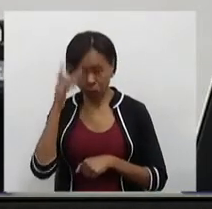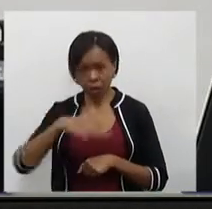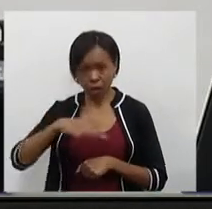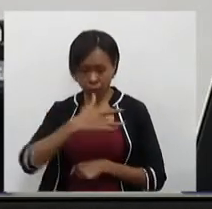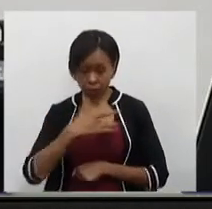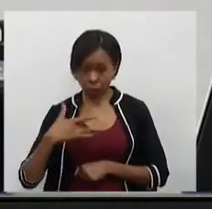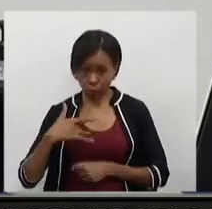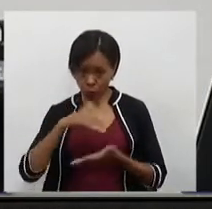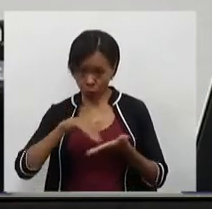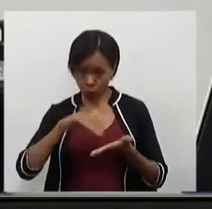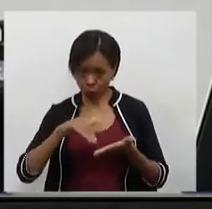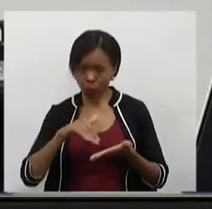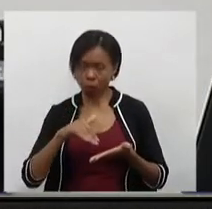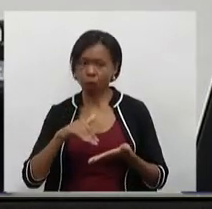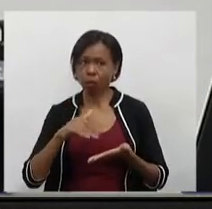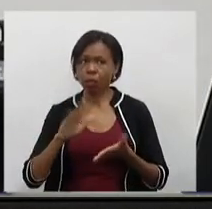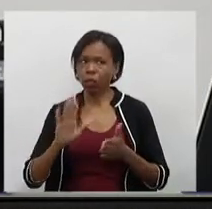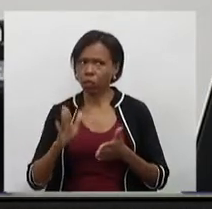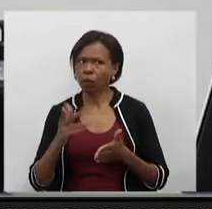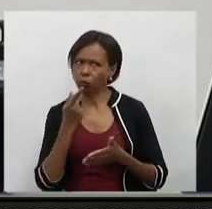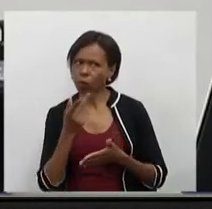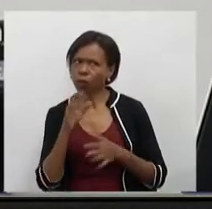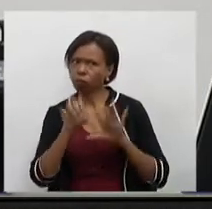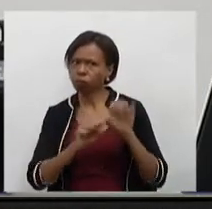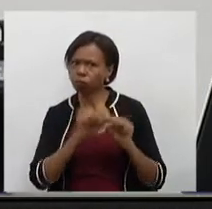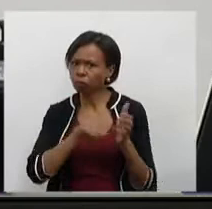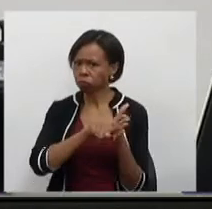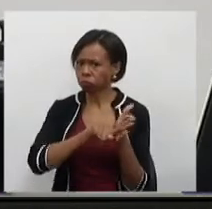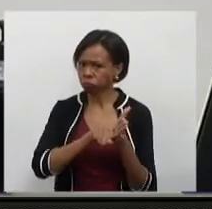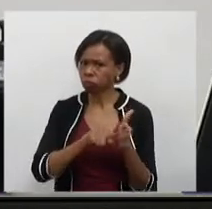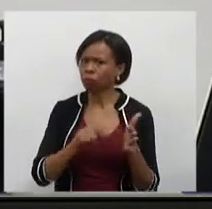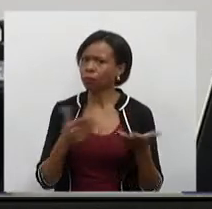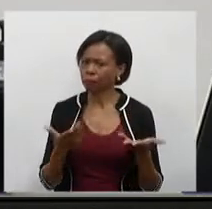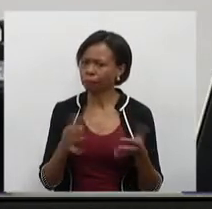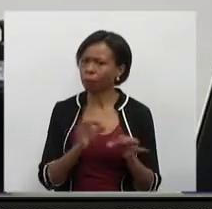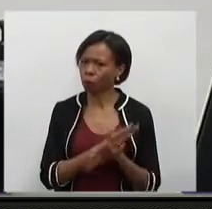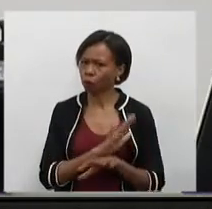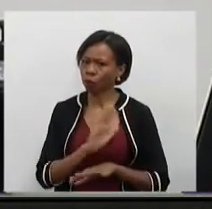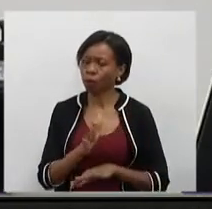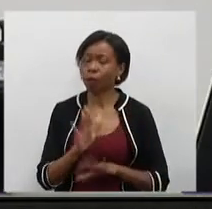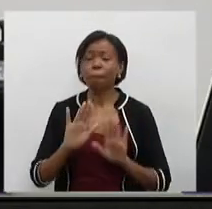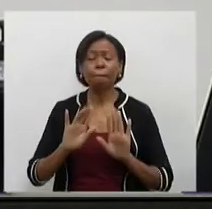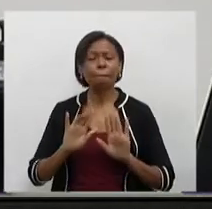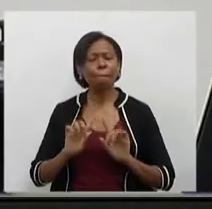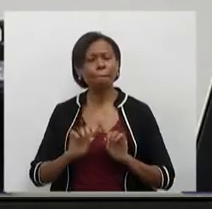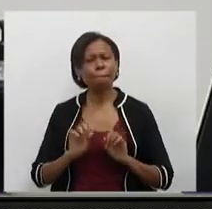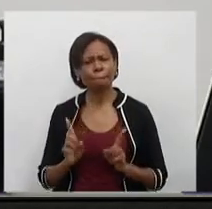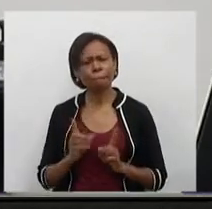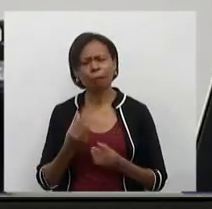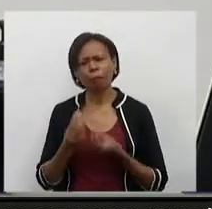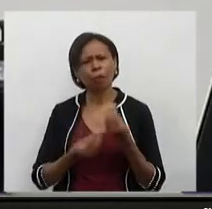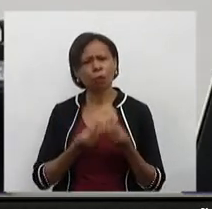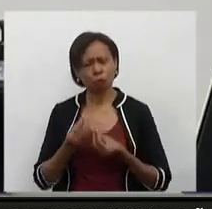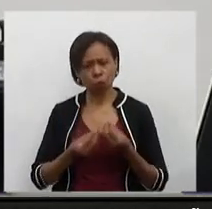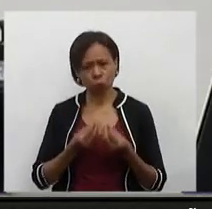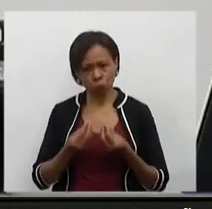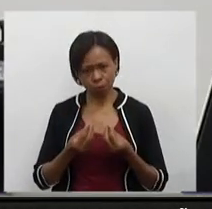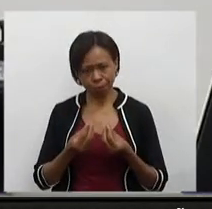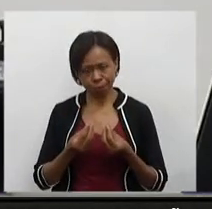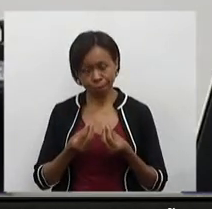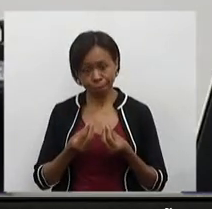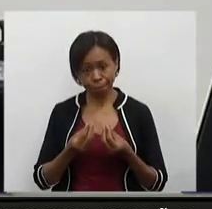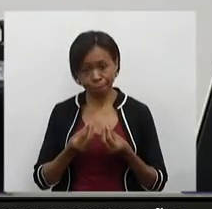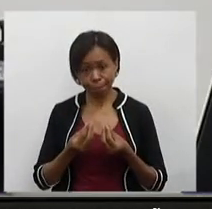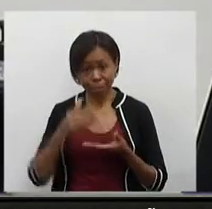que já tem um pré-levantamento. Mas, ou seja, para concluir aqui a pergunta, como é que vai ficar essa questão